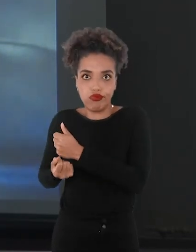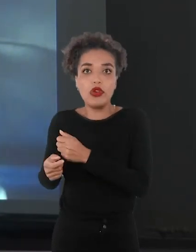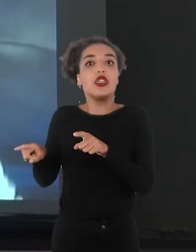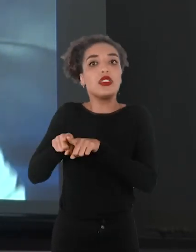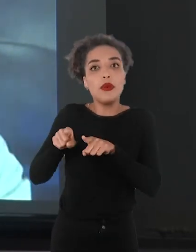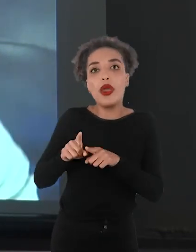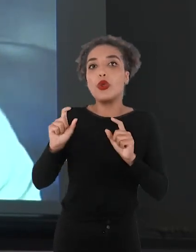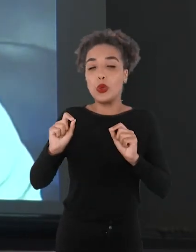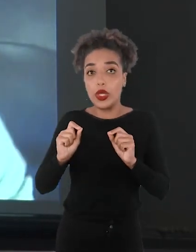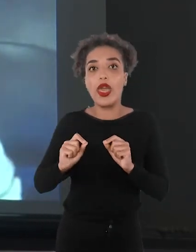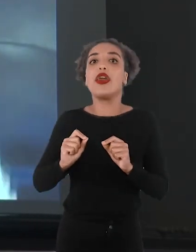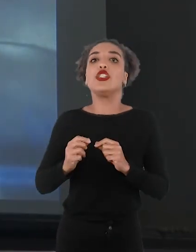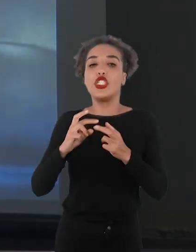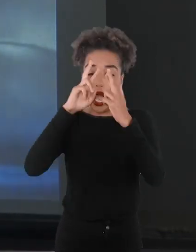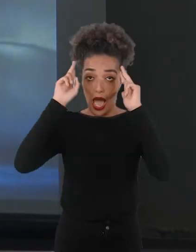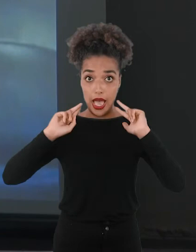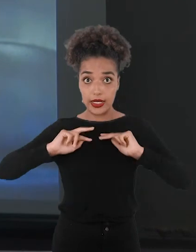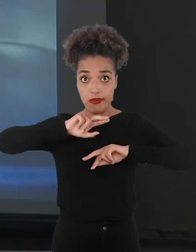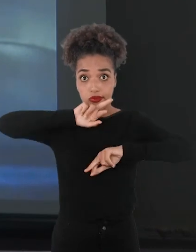identidades sociais, né?